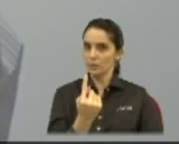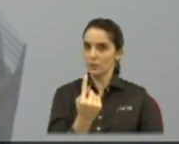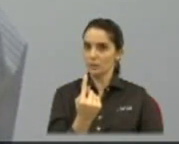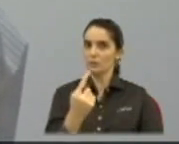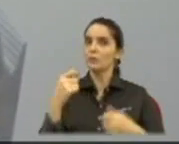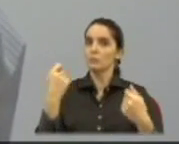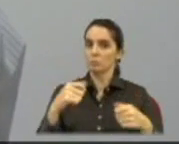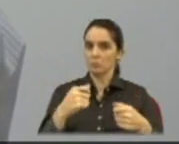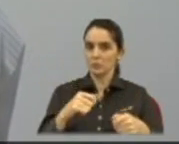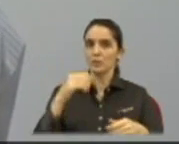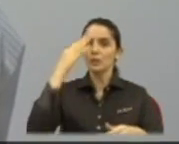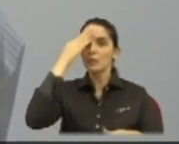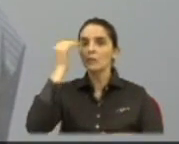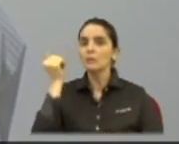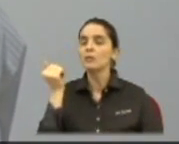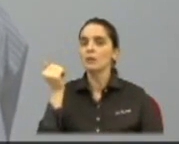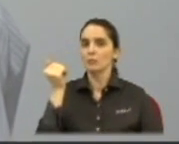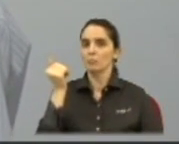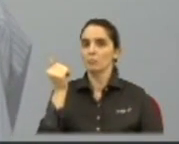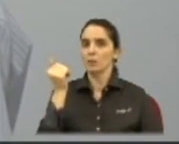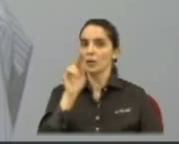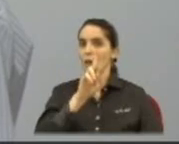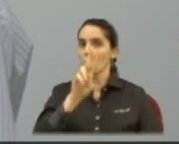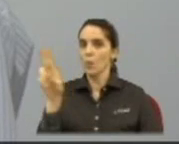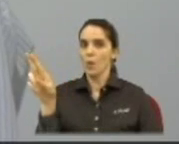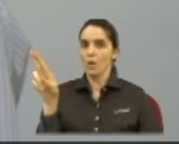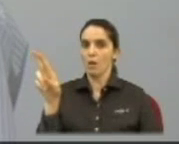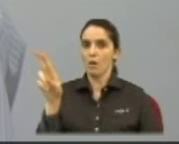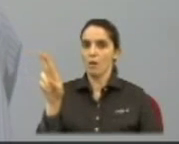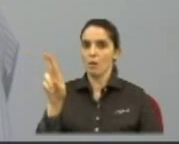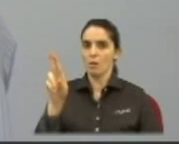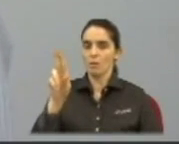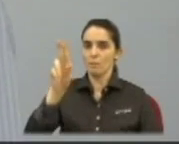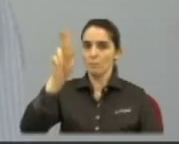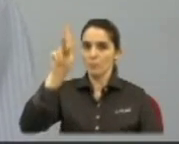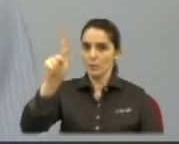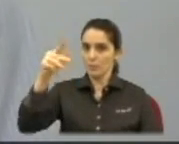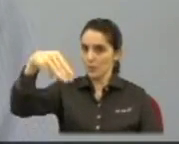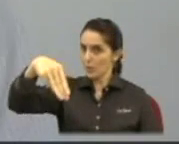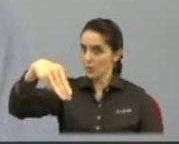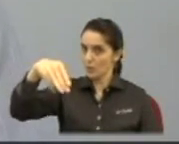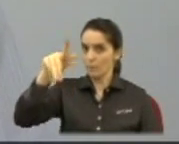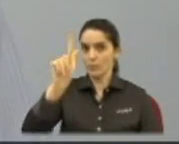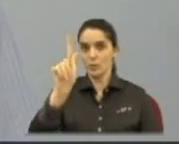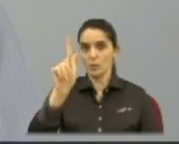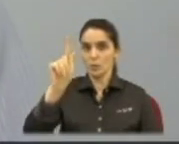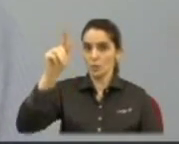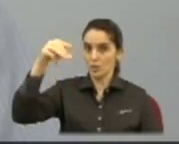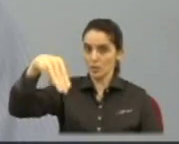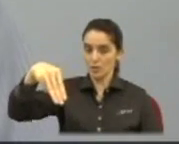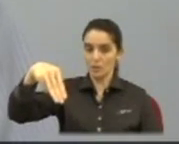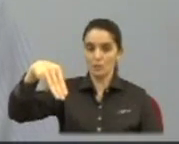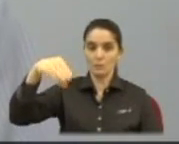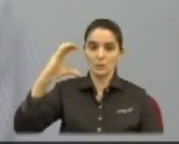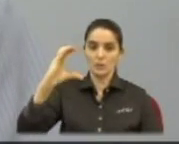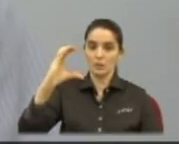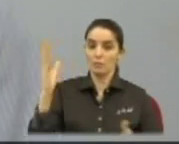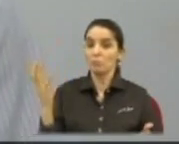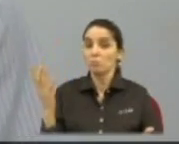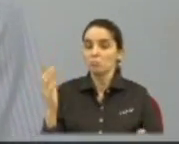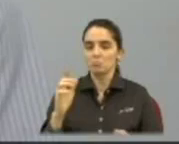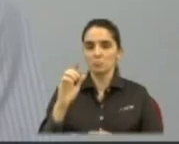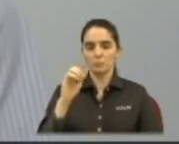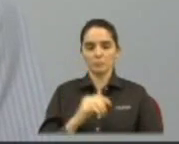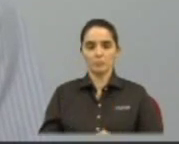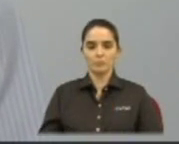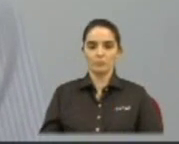importante você saber quem é o policial, seja ele militar, seja ele guarda municipal, que está aqui dentro. Então esse projeto,